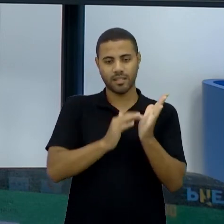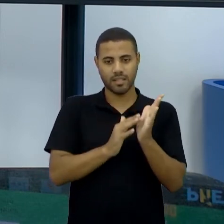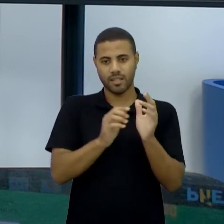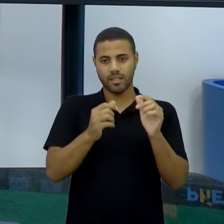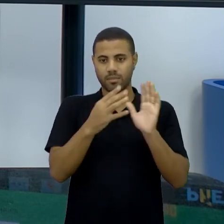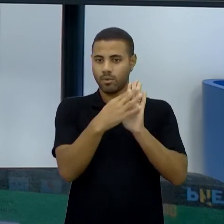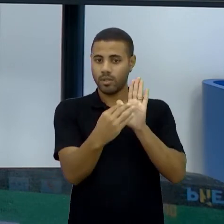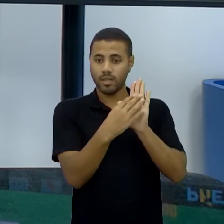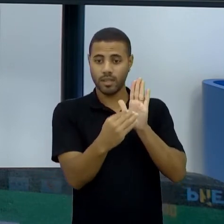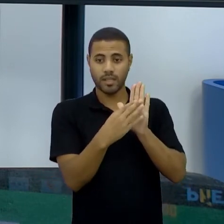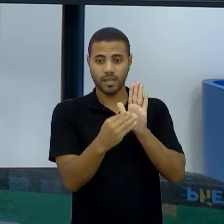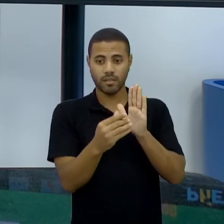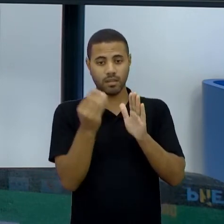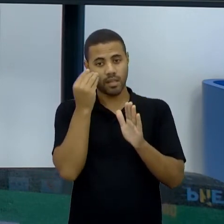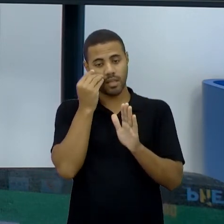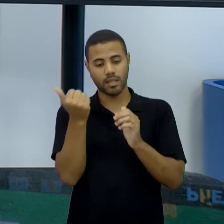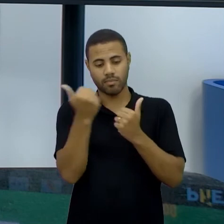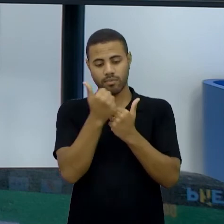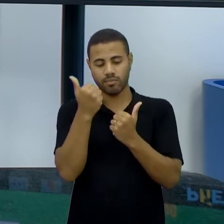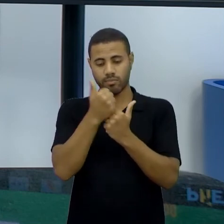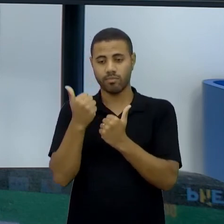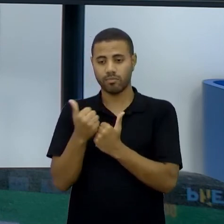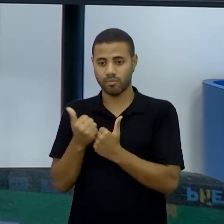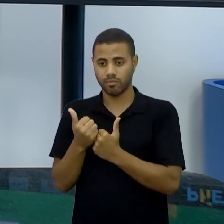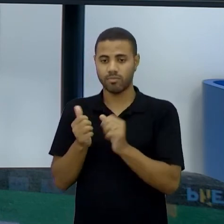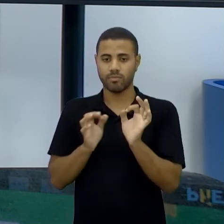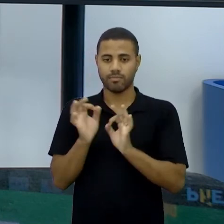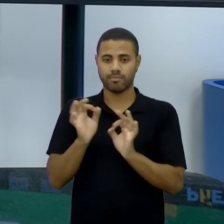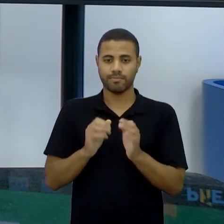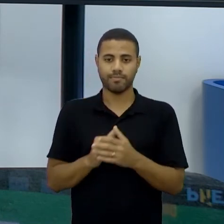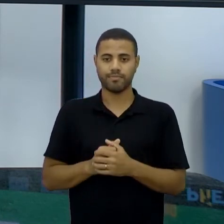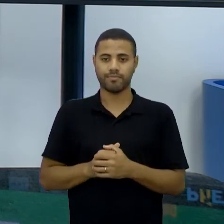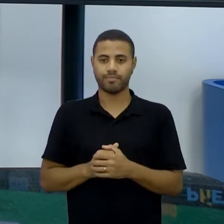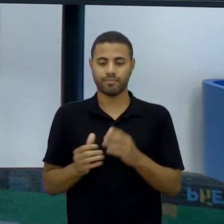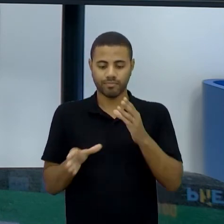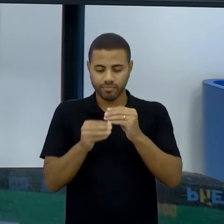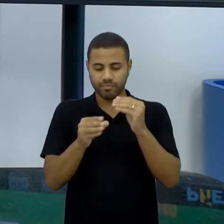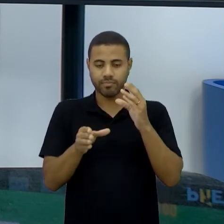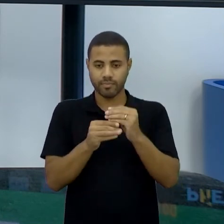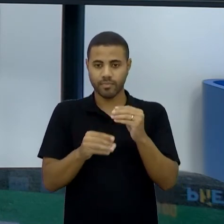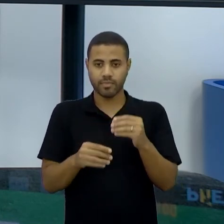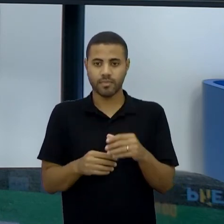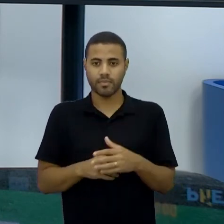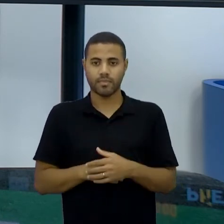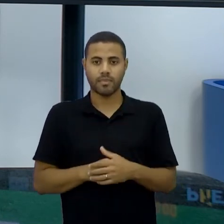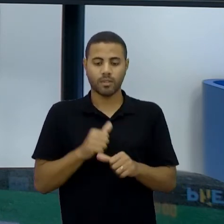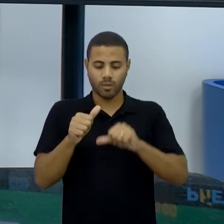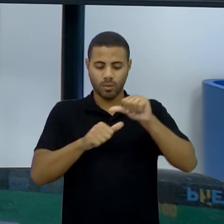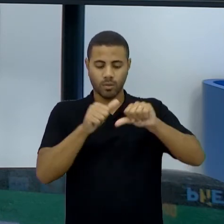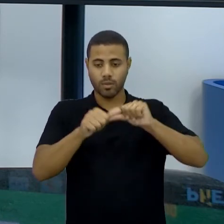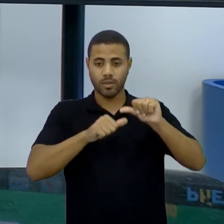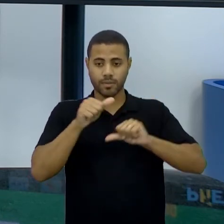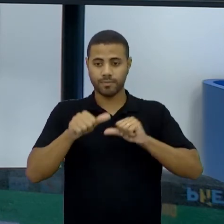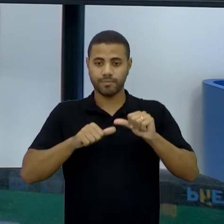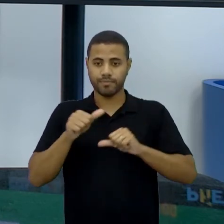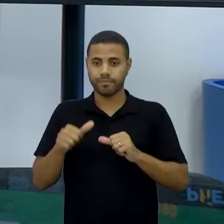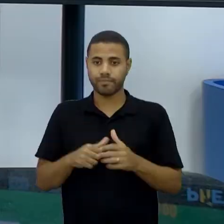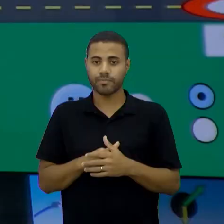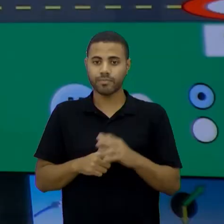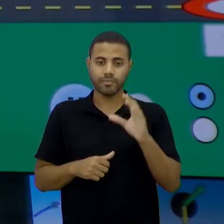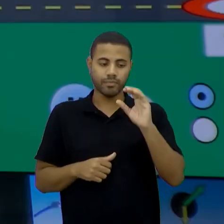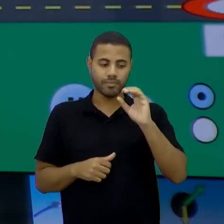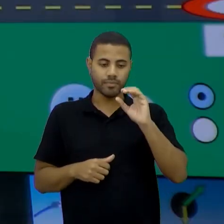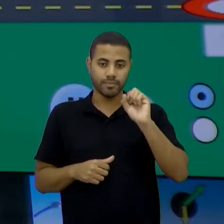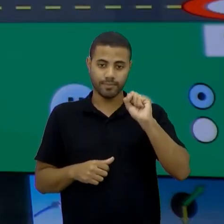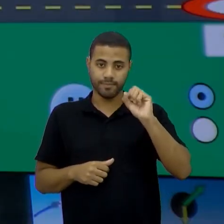vai substituindo. Deixa eu pegar aqui minha canetinha. Ó, esse vai ser o S0, acho que não dá para escrever. Esse vai ser o